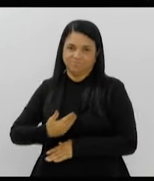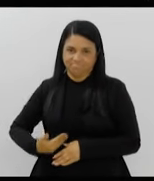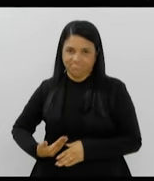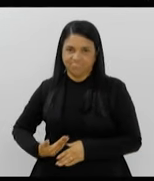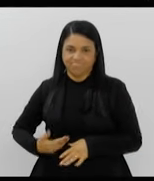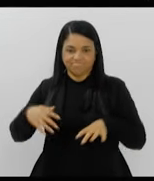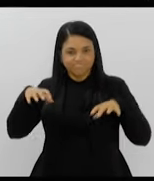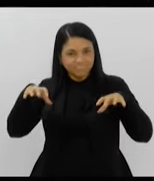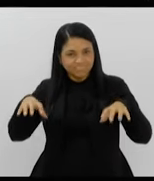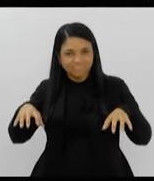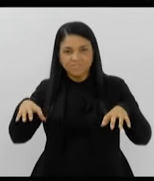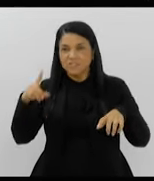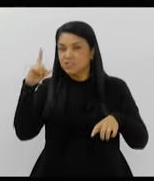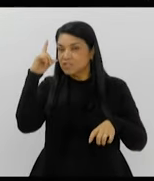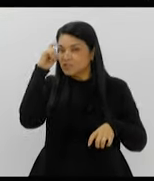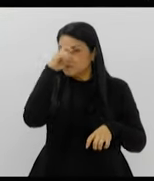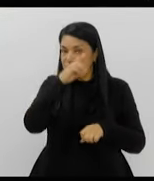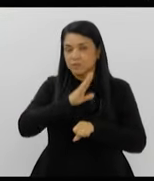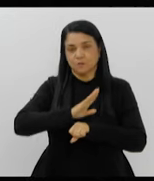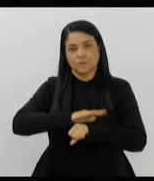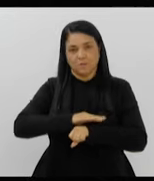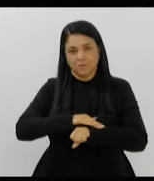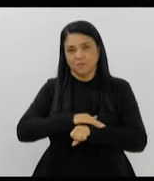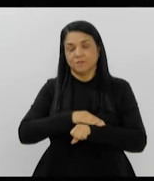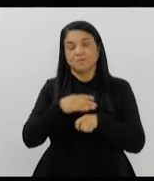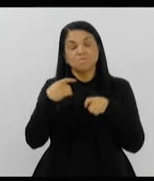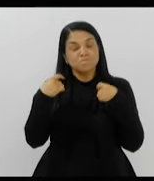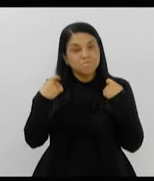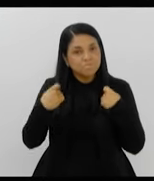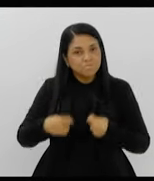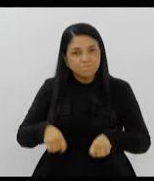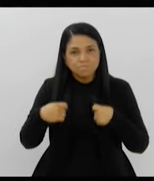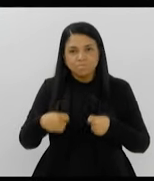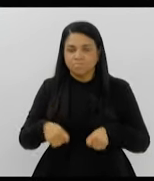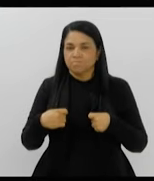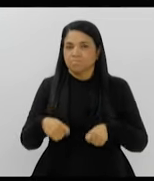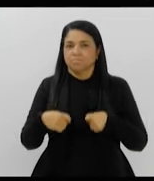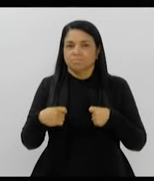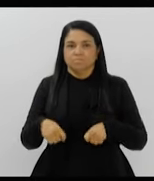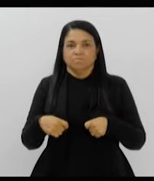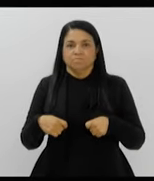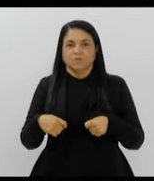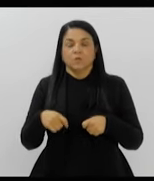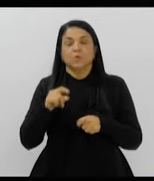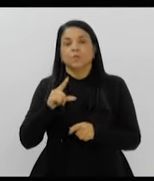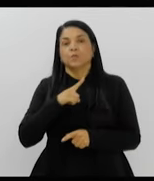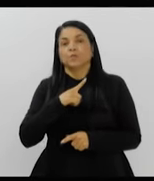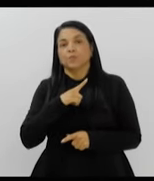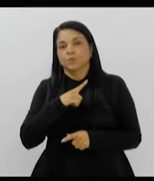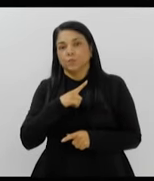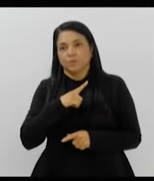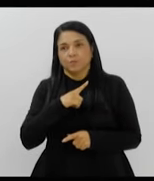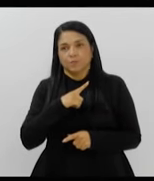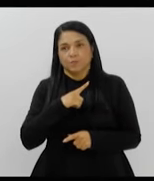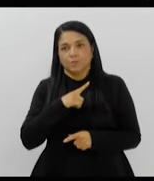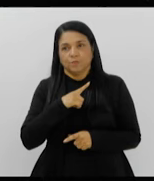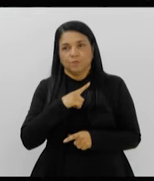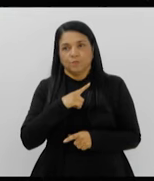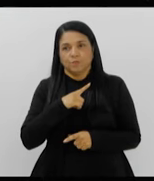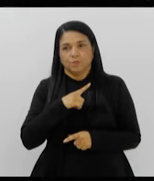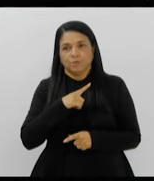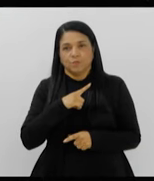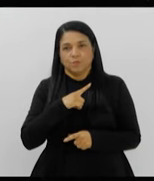se faz, mas muito, muito necessário, que se tenha